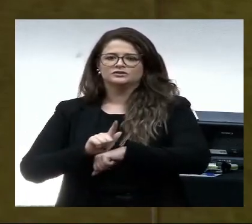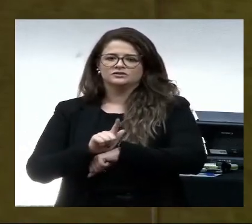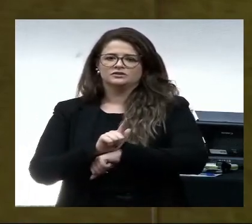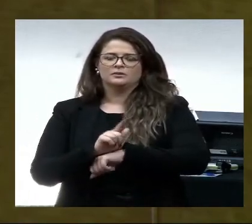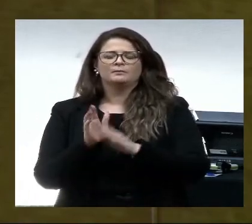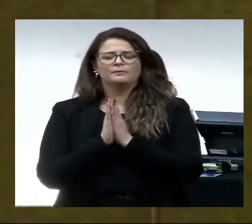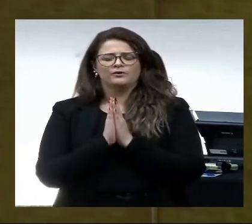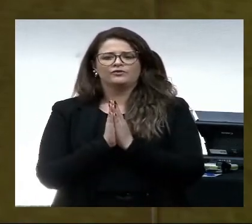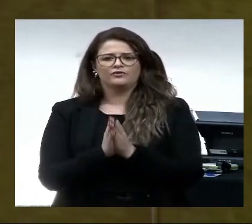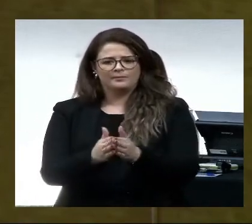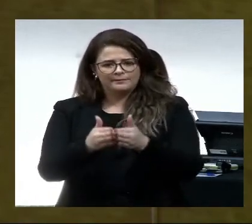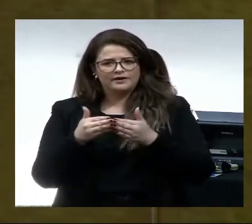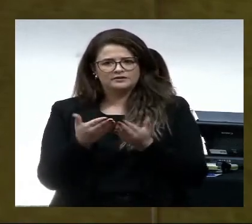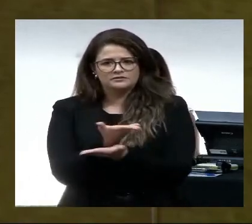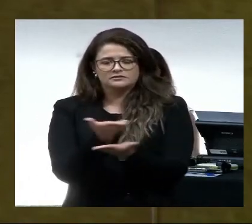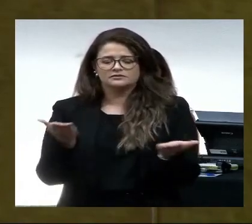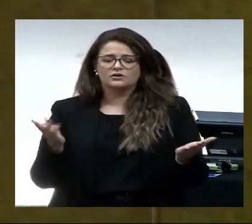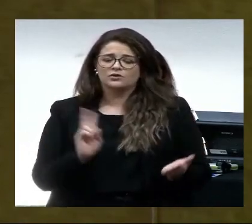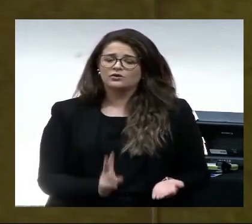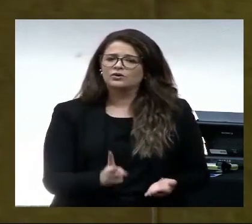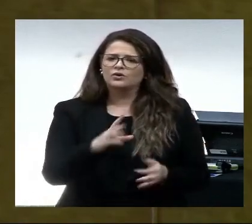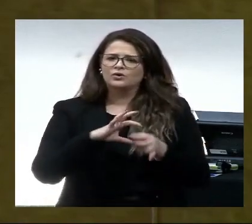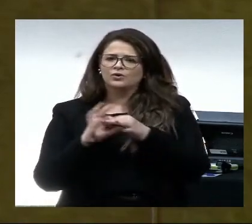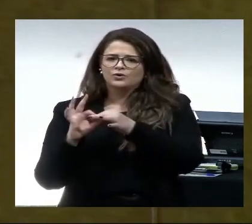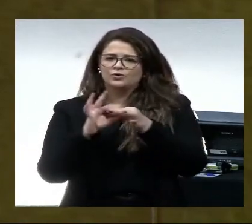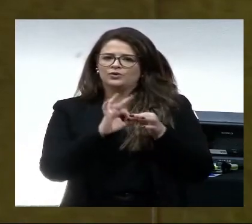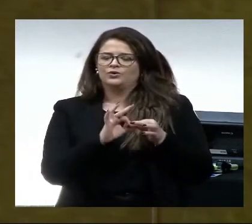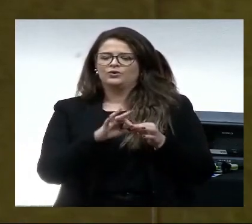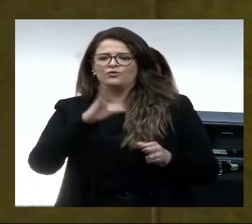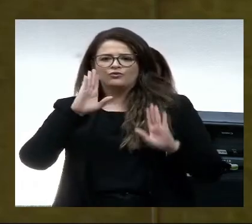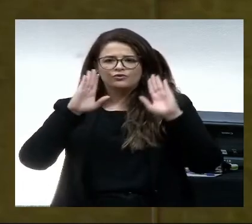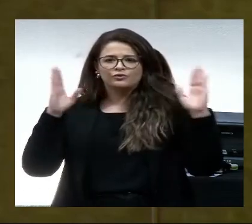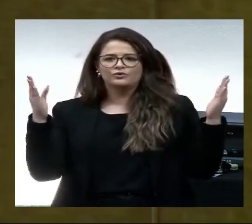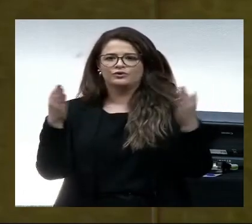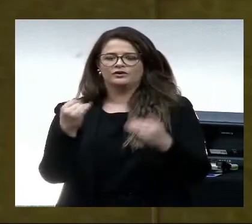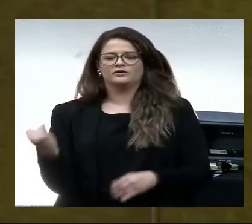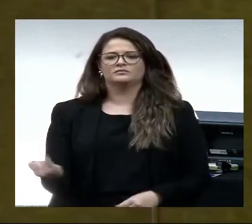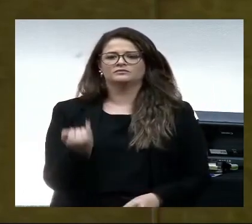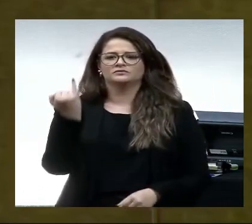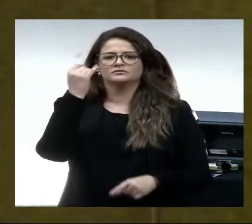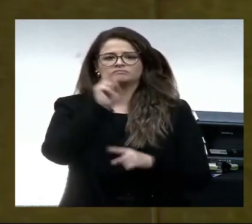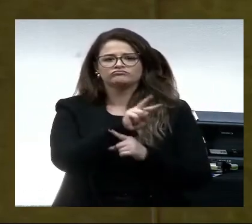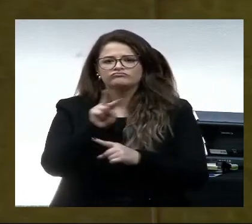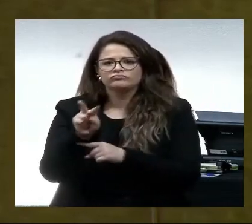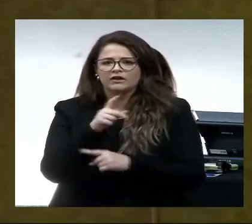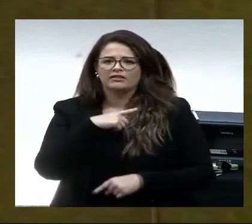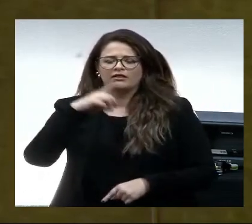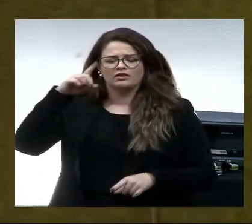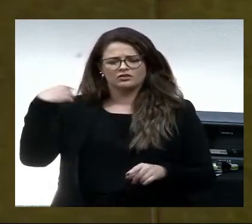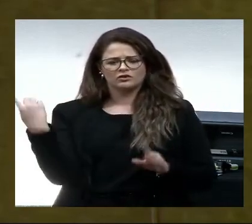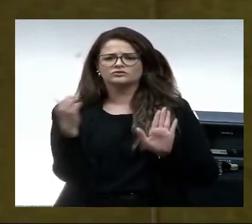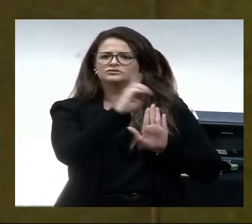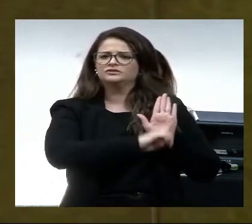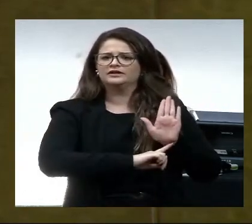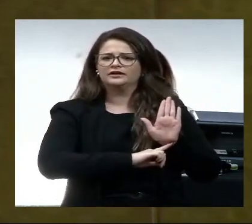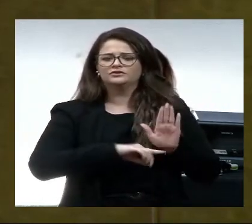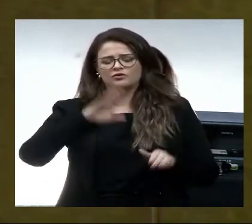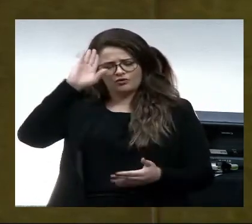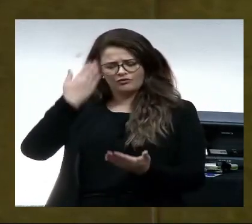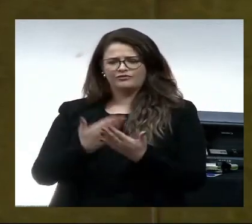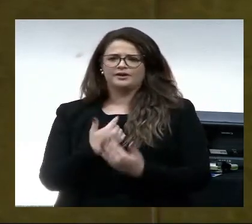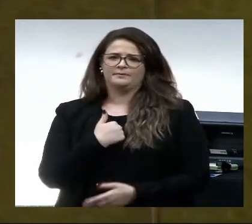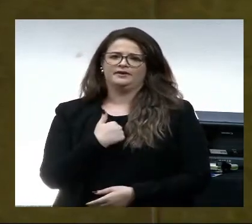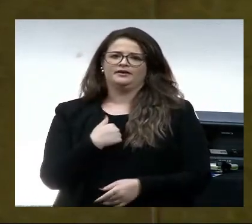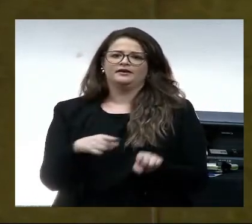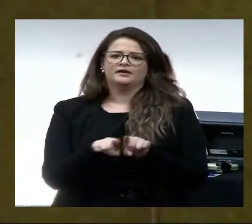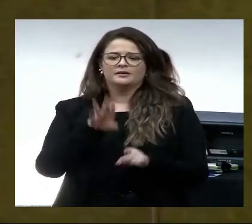sigamos unidos em torno dos propósitos que nos importam, que a defesa intransigente das prerrogativas e de nossos direitos. Confie em mim e